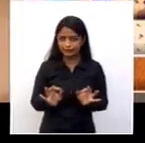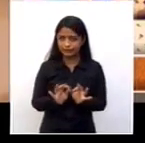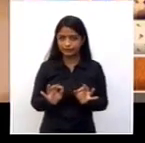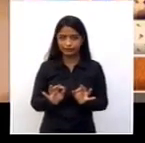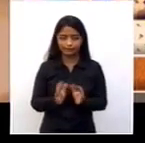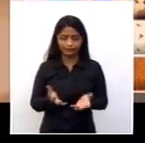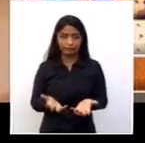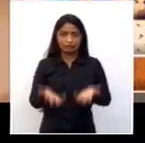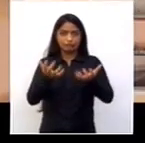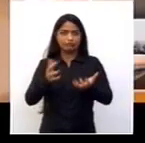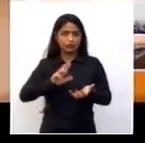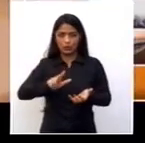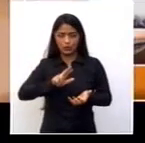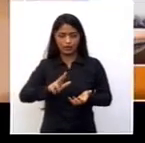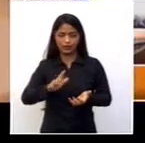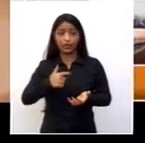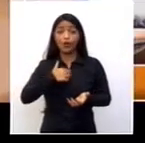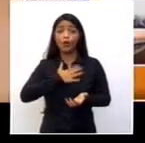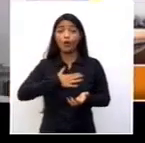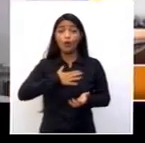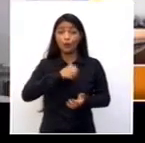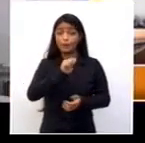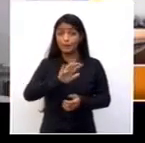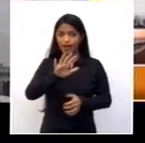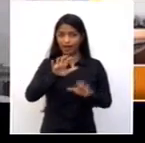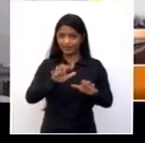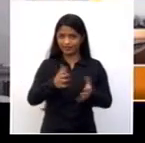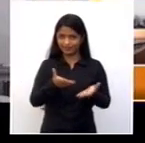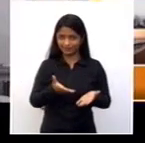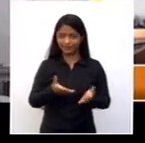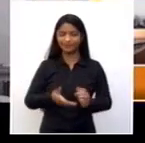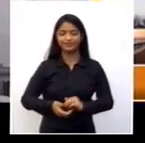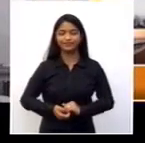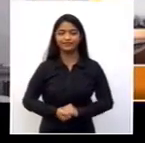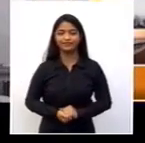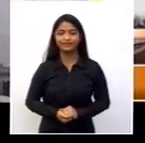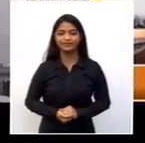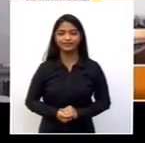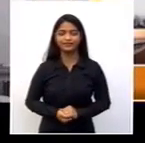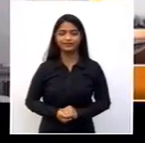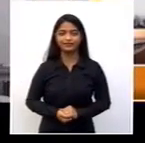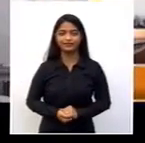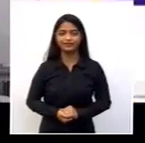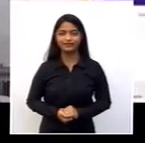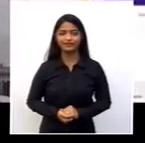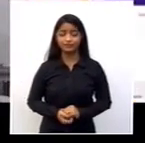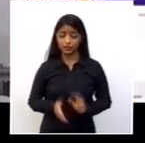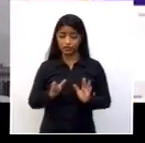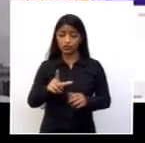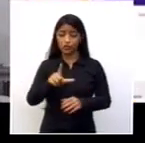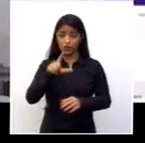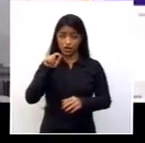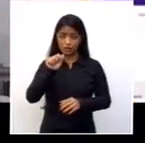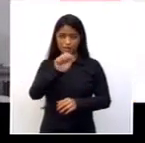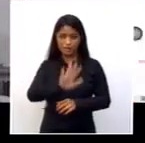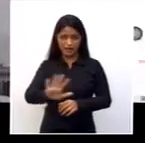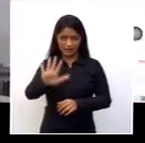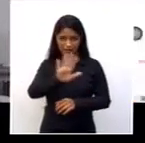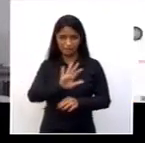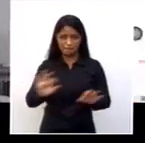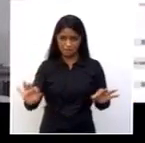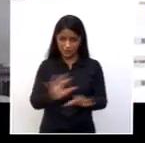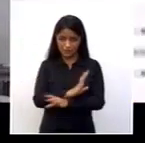gosto dessas imagens assim. Vou usar essa daqui. E aí, tá escolhido o meu papel de parede, eu